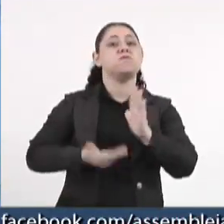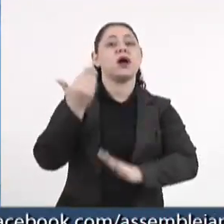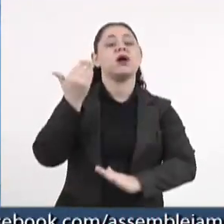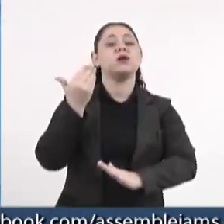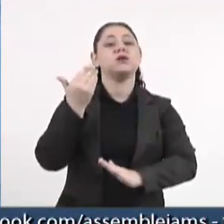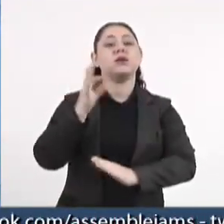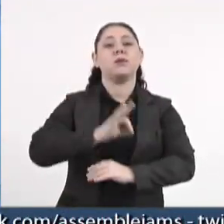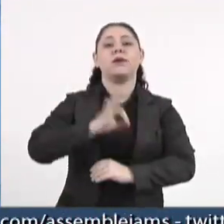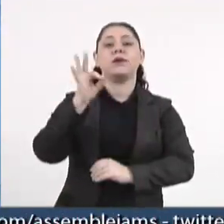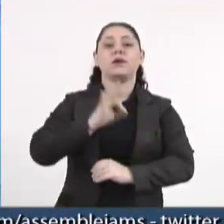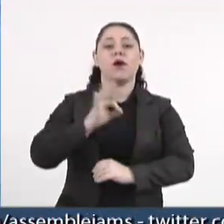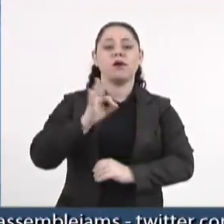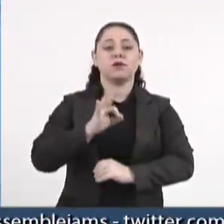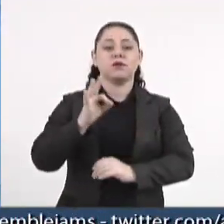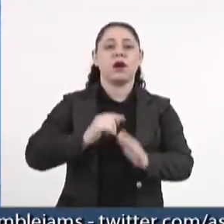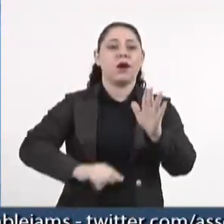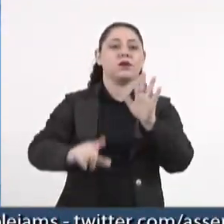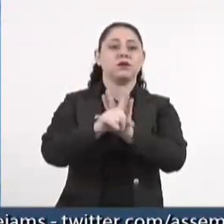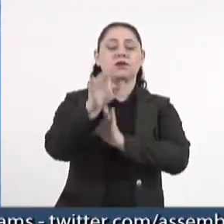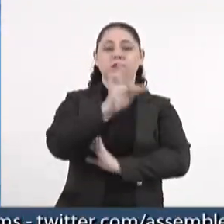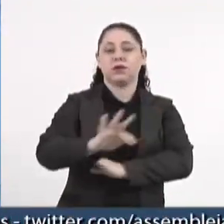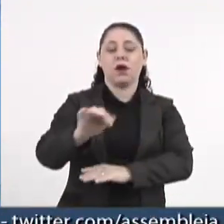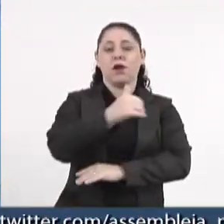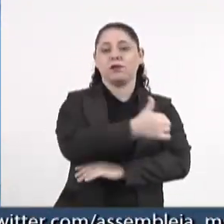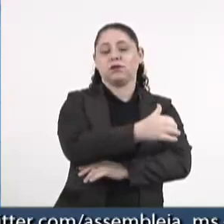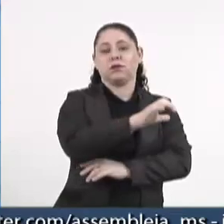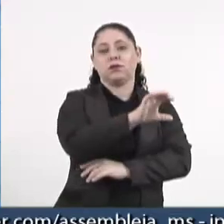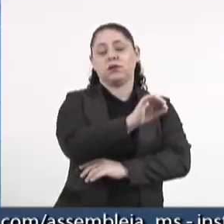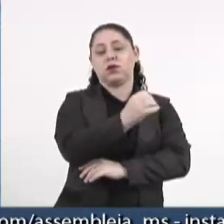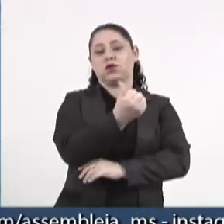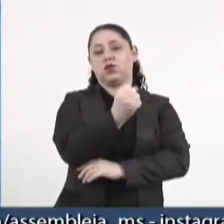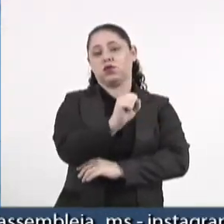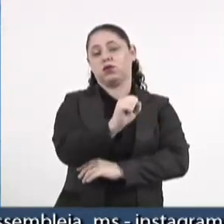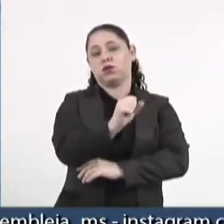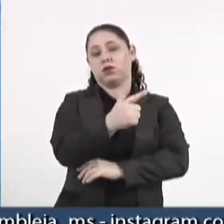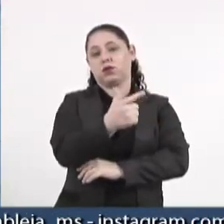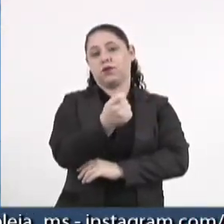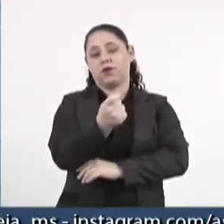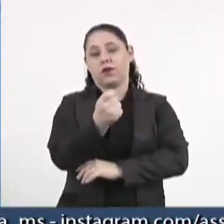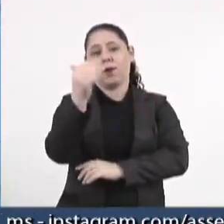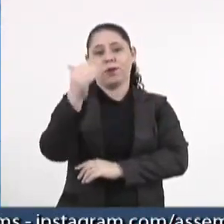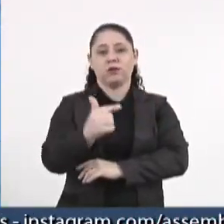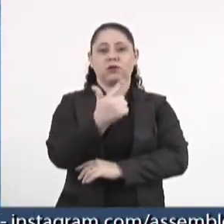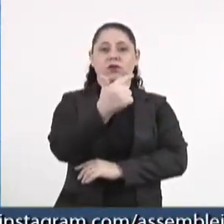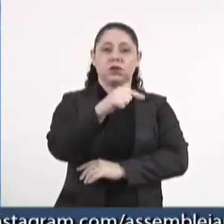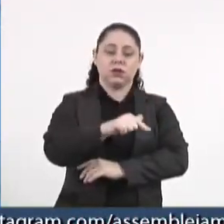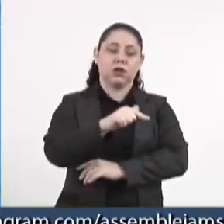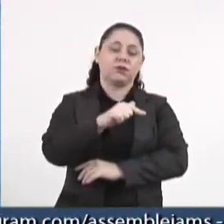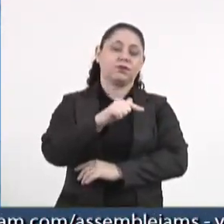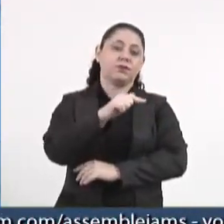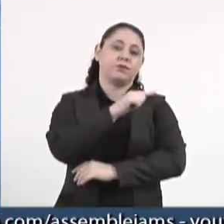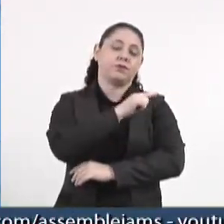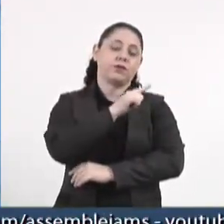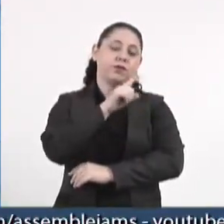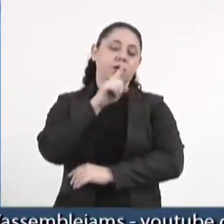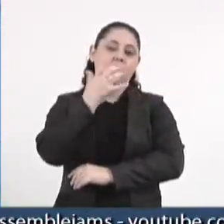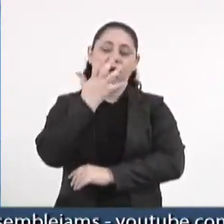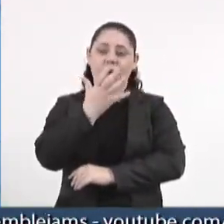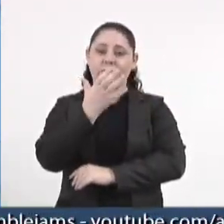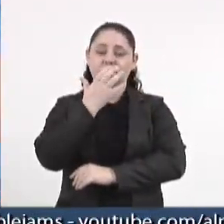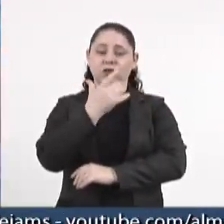limite percentual estabelecido pela Lei Federal 10.820, de 17 de dezembro de 2003, que dispõe